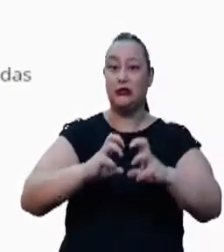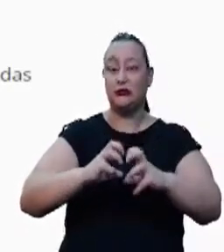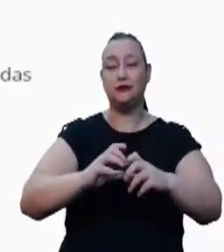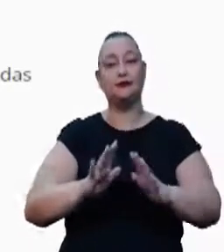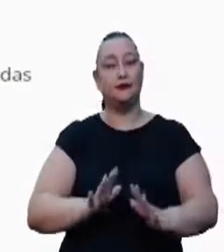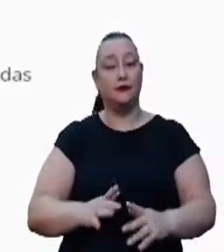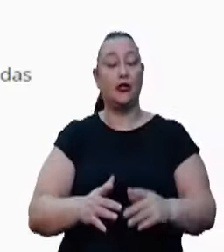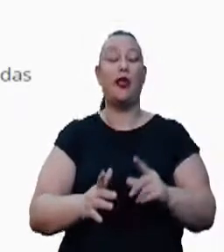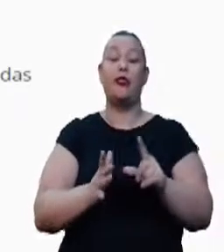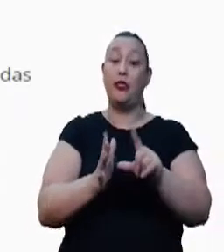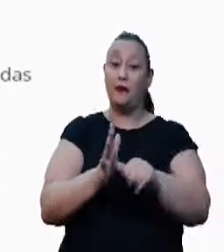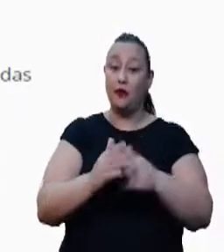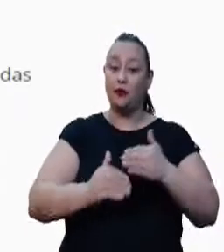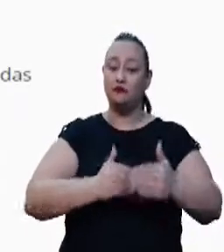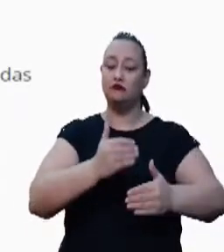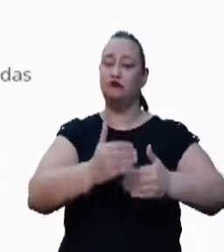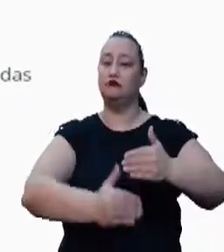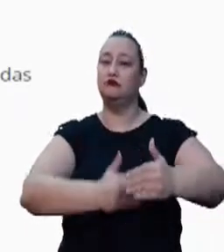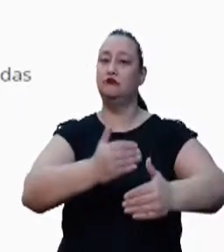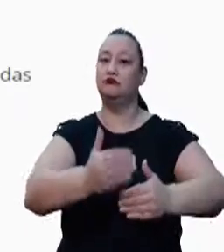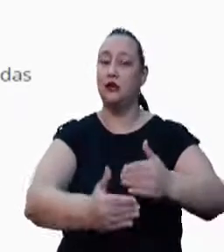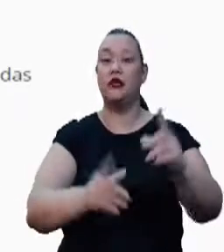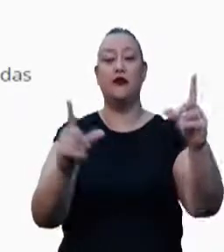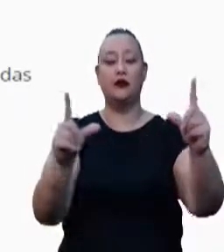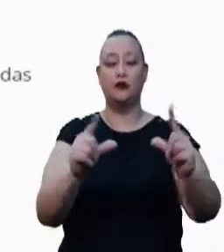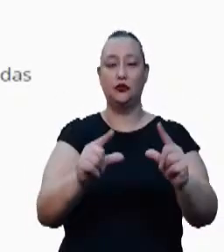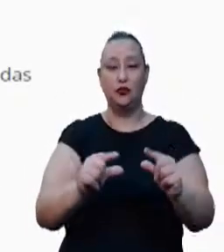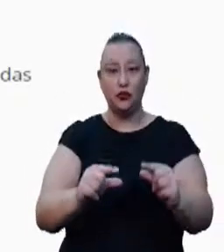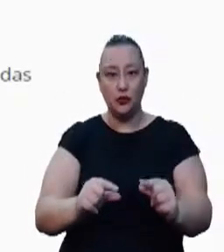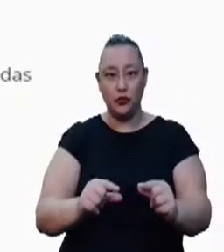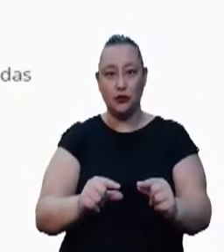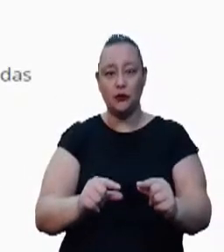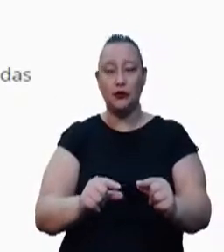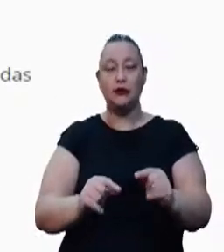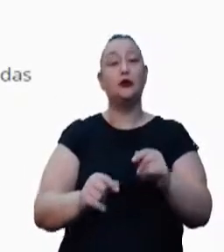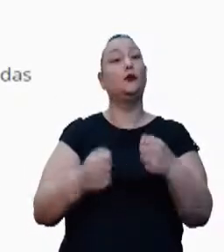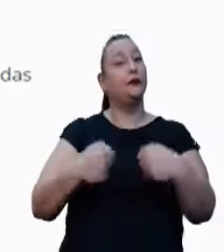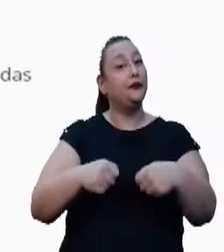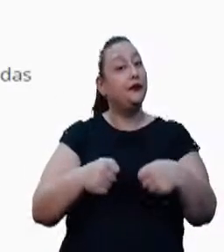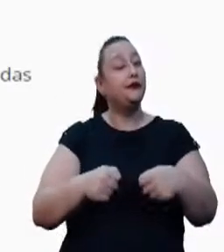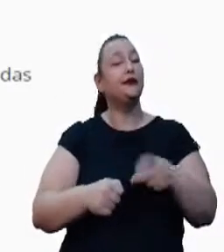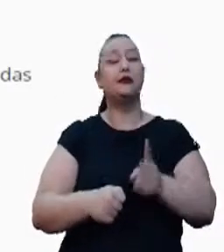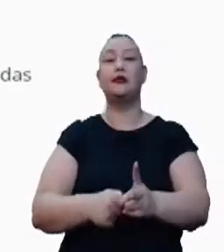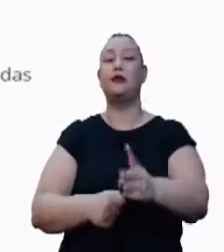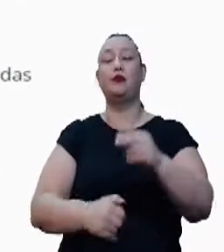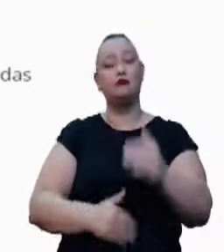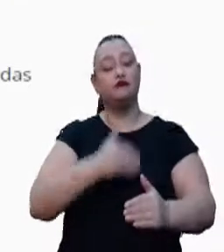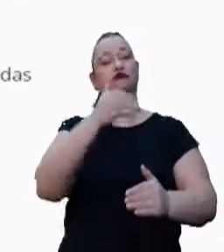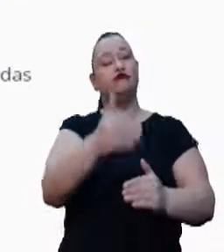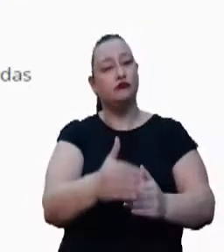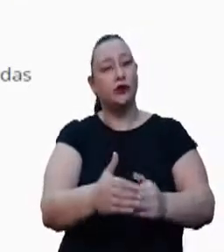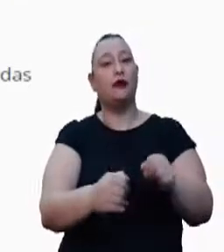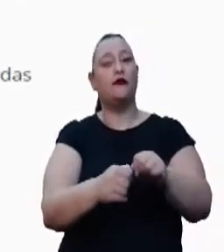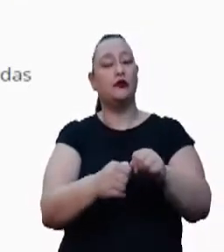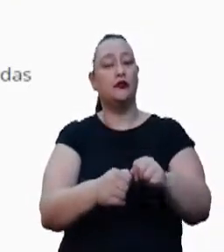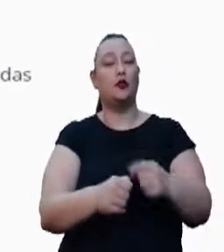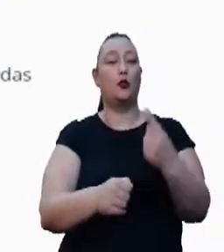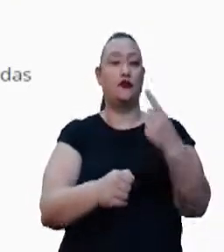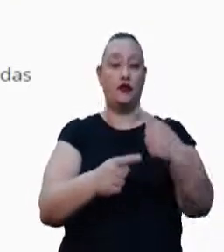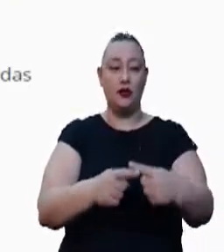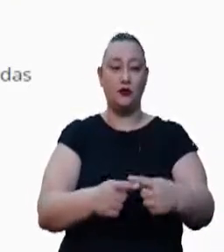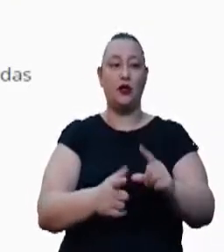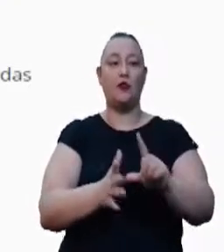Após um período, o efeito da toxina ele diminui. Então, é necessário reaplicar a medicação. Isso foi outra